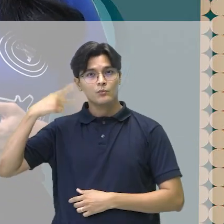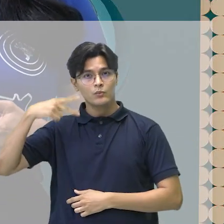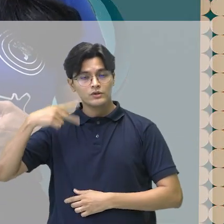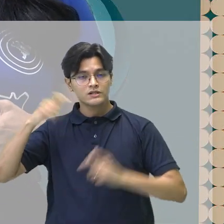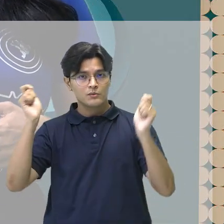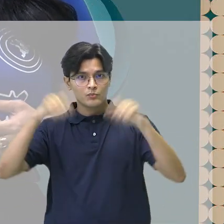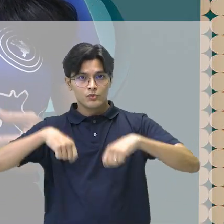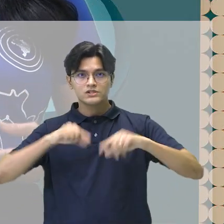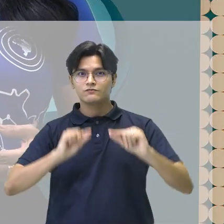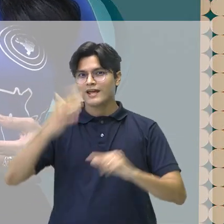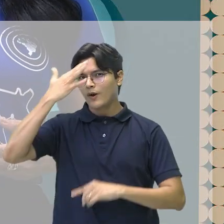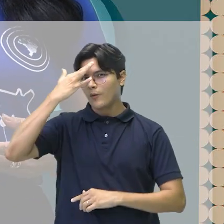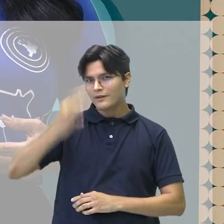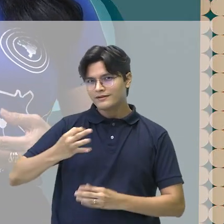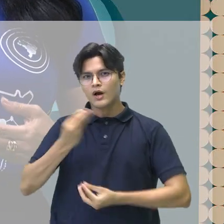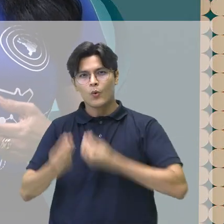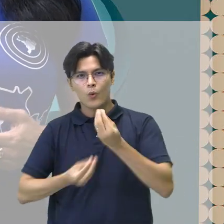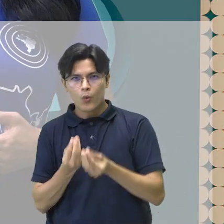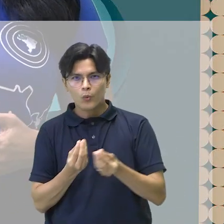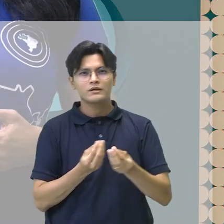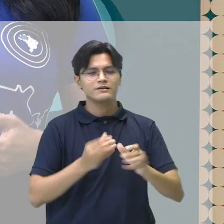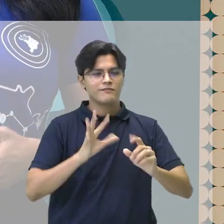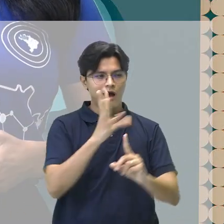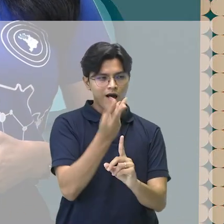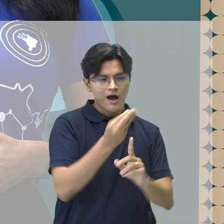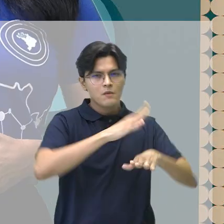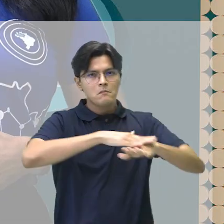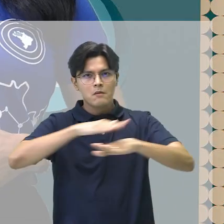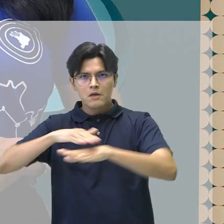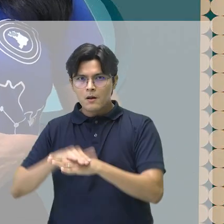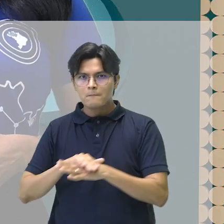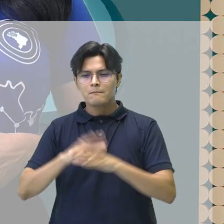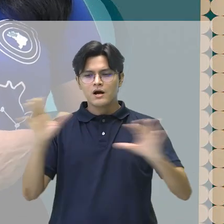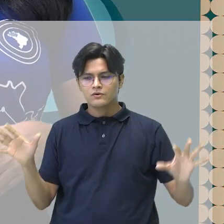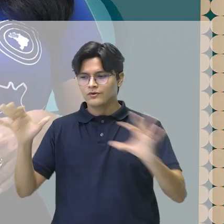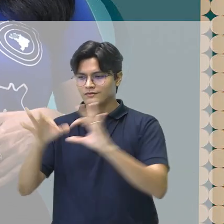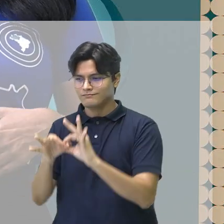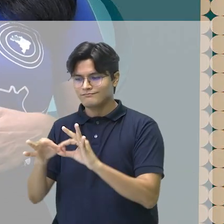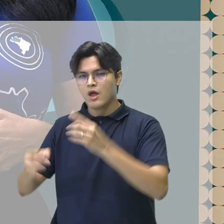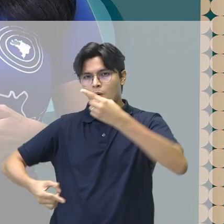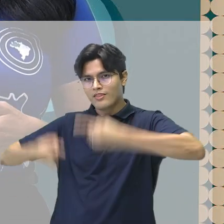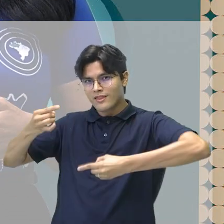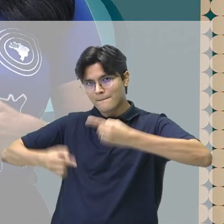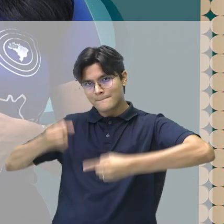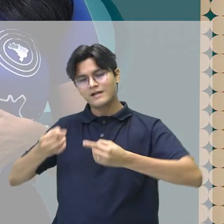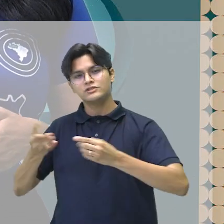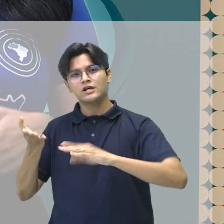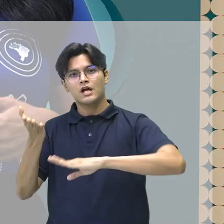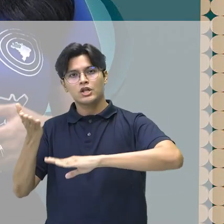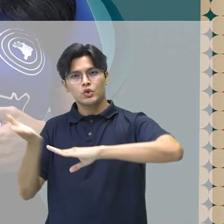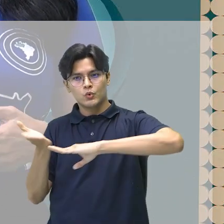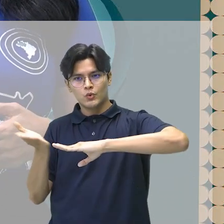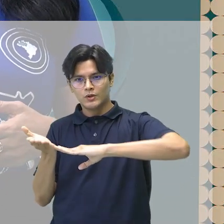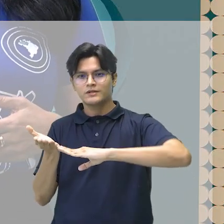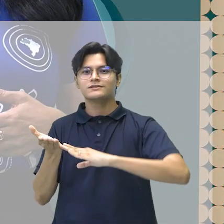como essas criações se relacionam com os debates contemporâneos e influenciam o modo